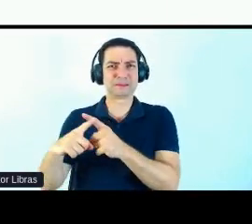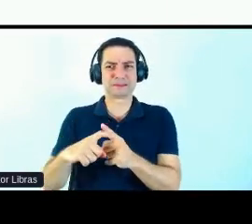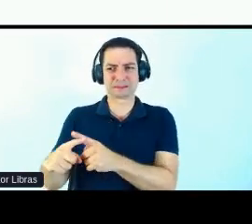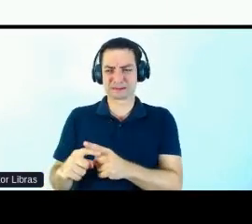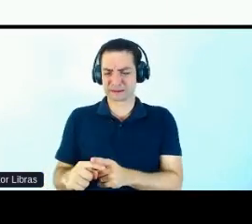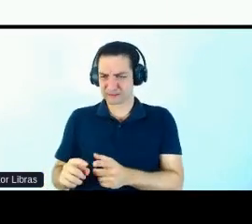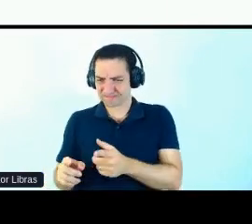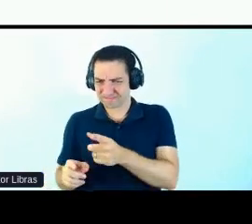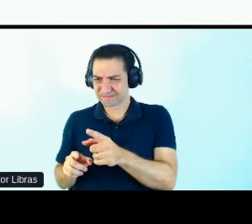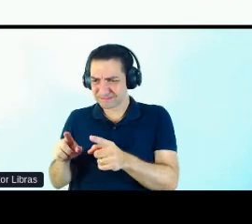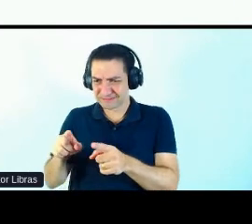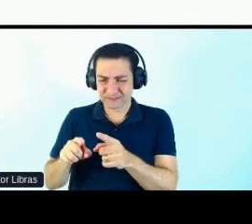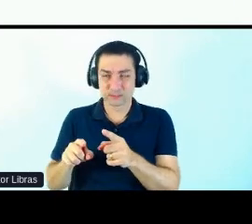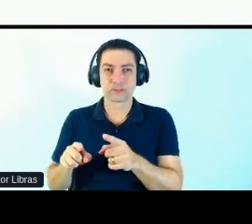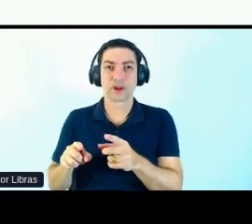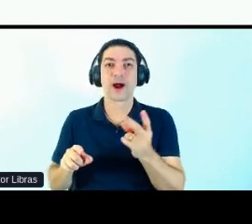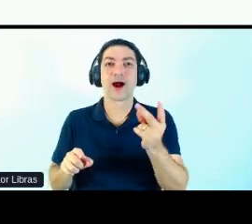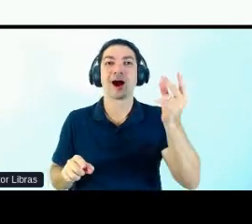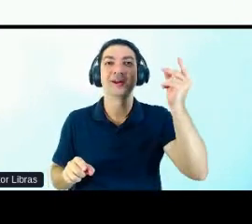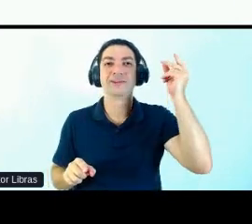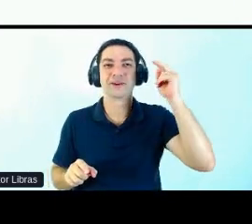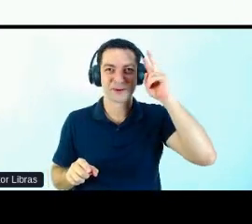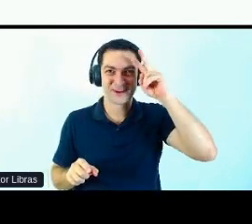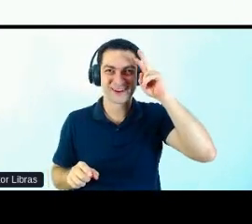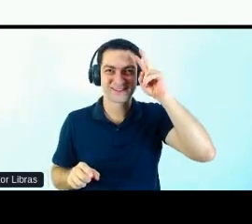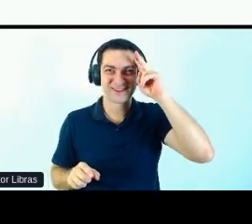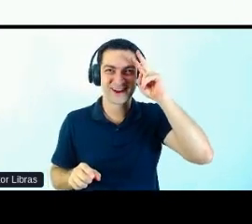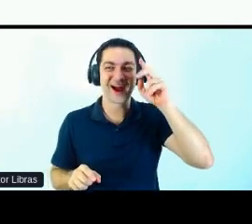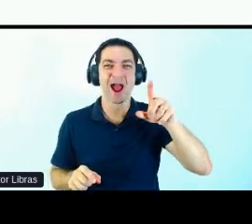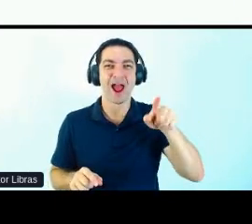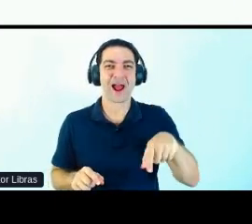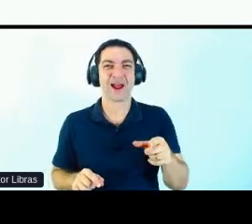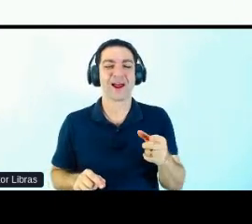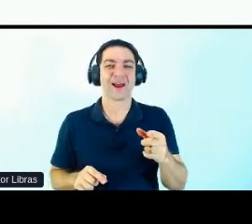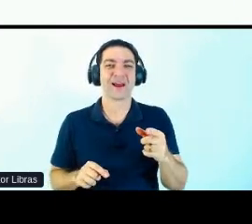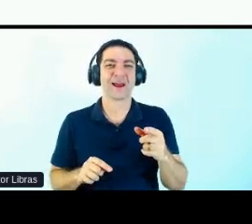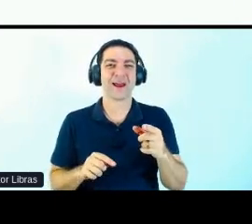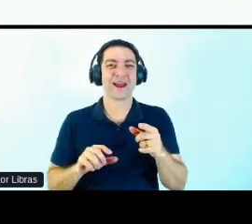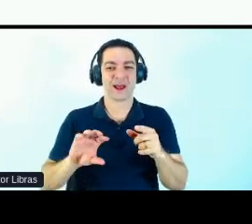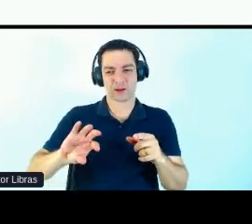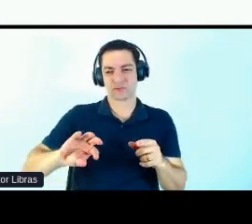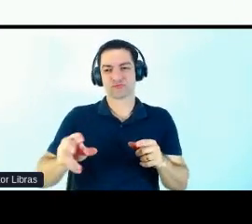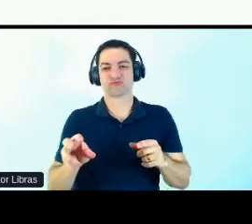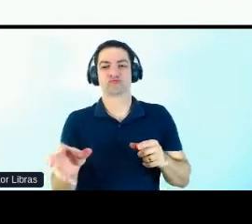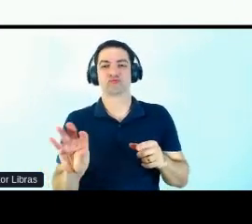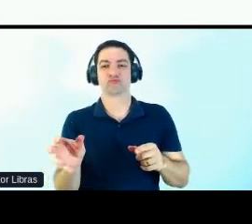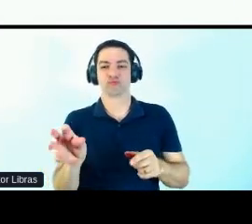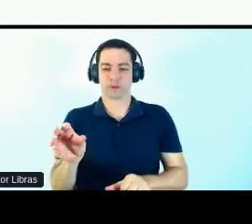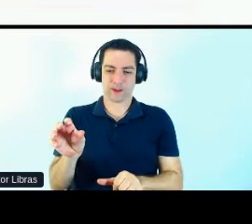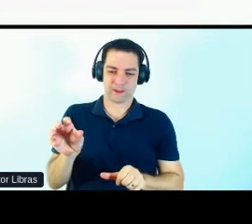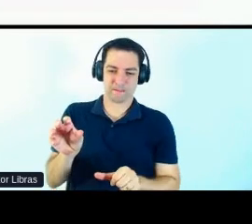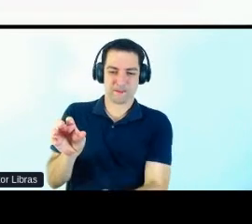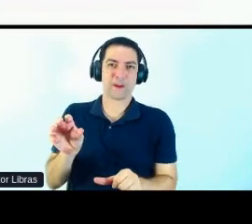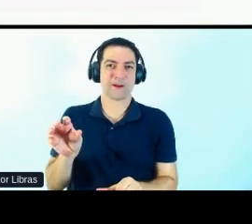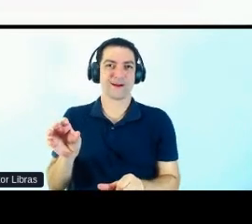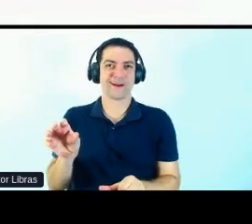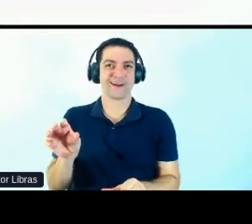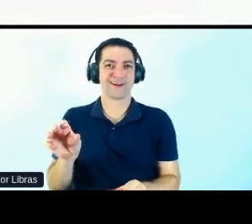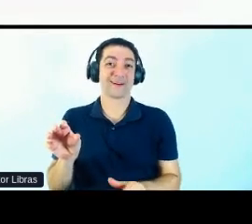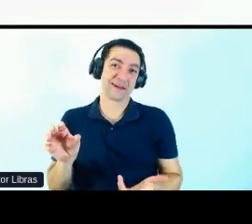roda, né, o reloginho, aperta, botão, era muito mais acessível,